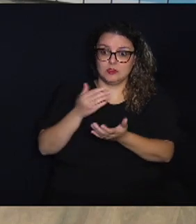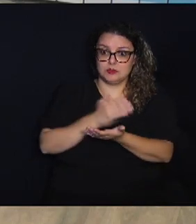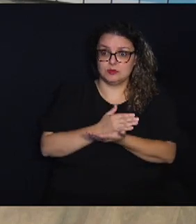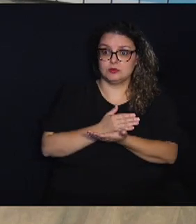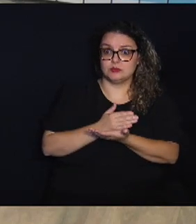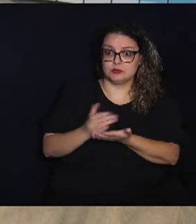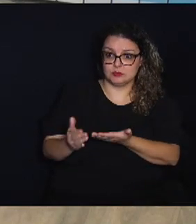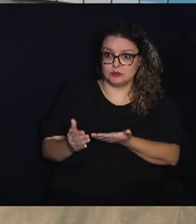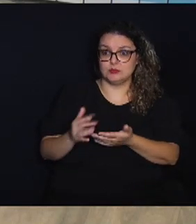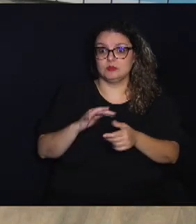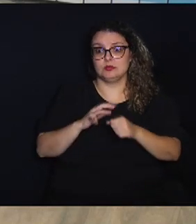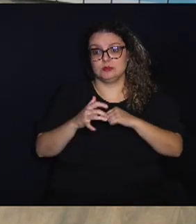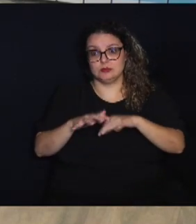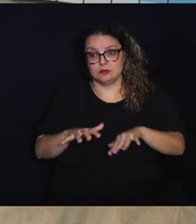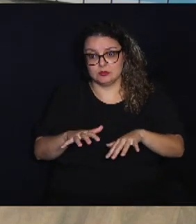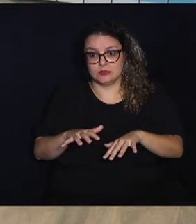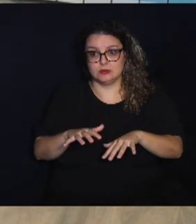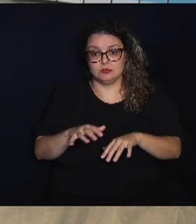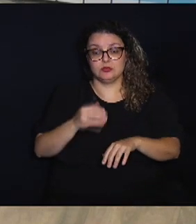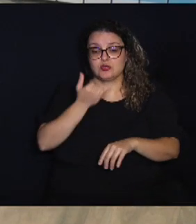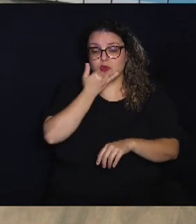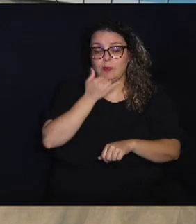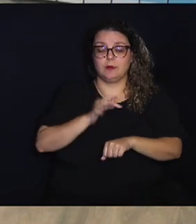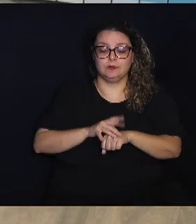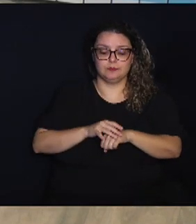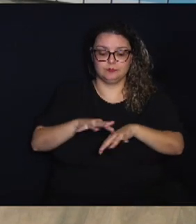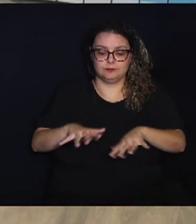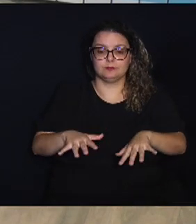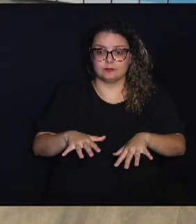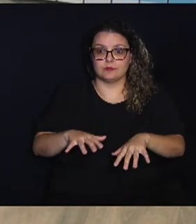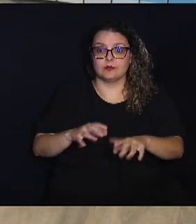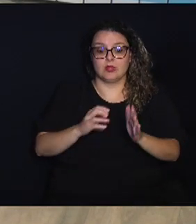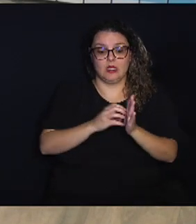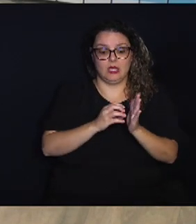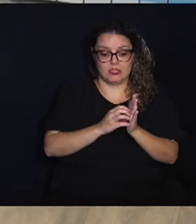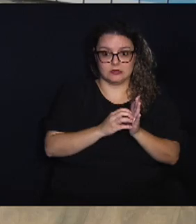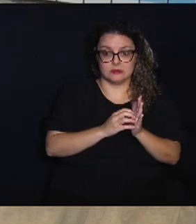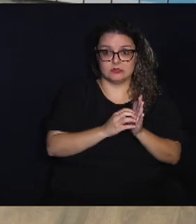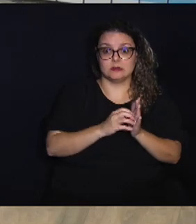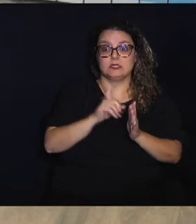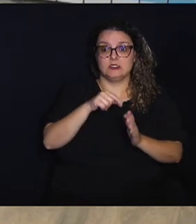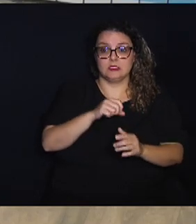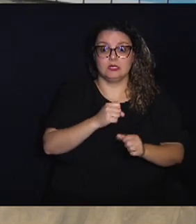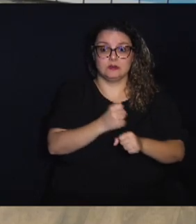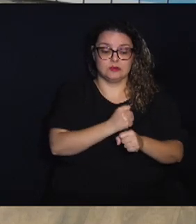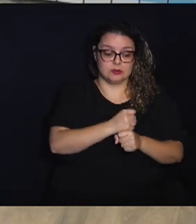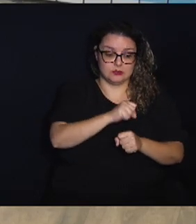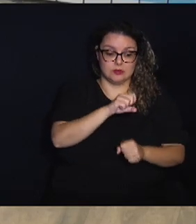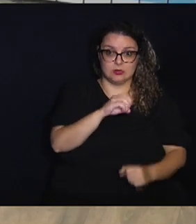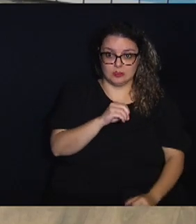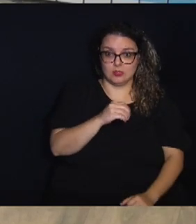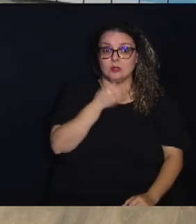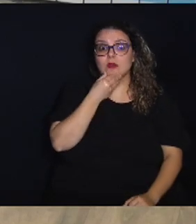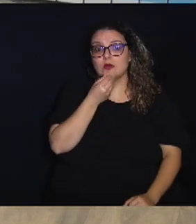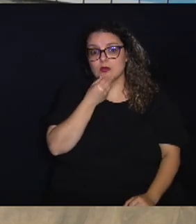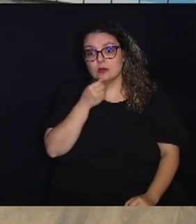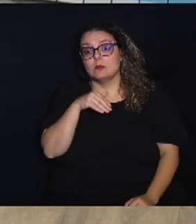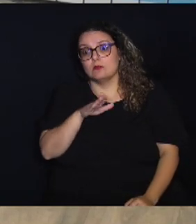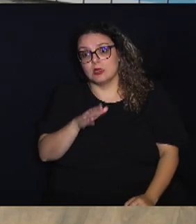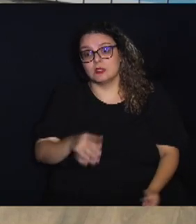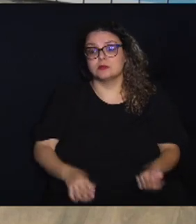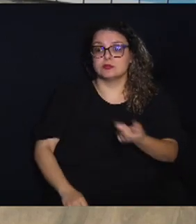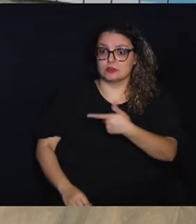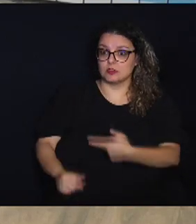né, da pandemia de AIDS e da década de 80 do século passado, que os homens são mais acometidos do que as mulheres